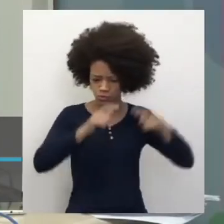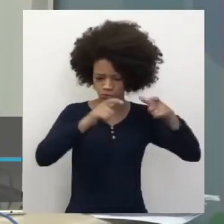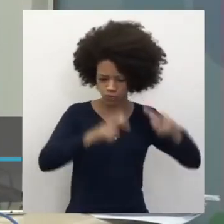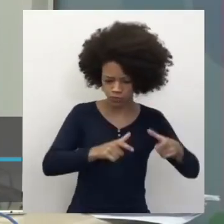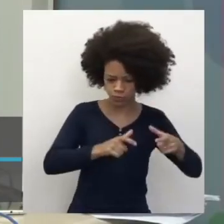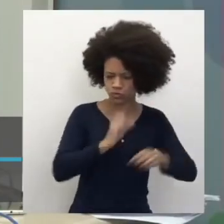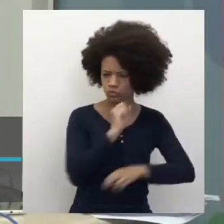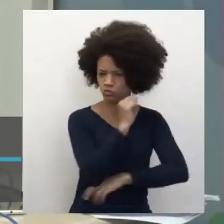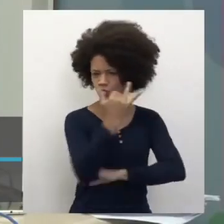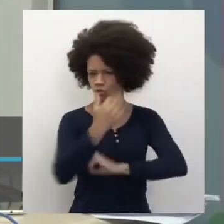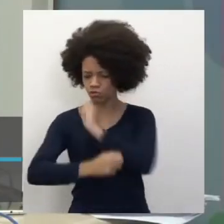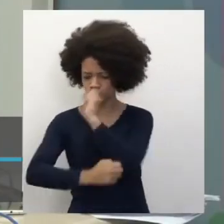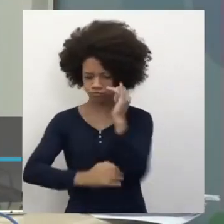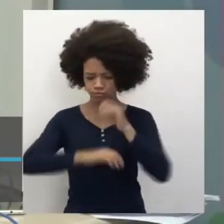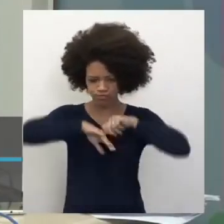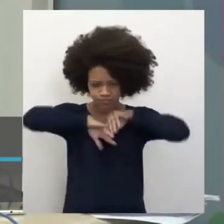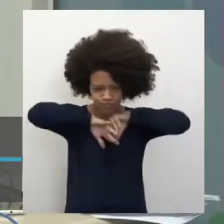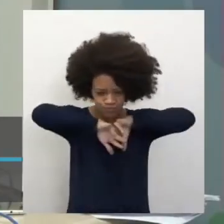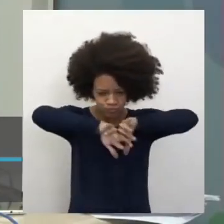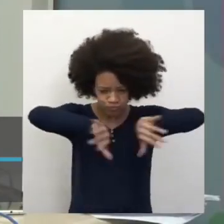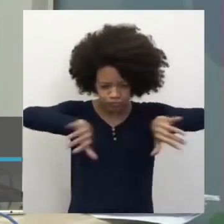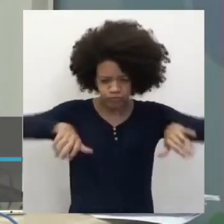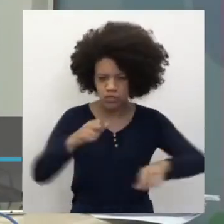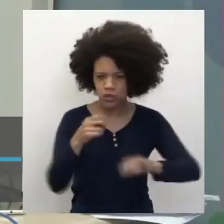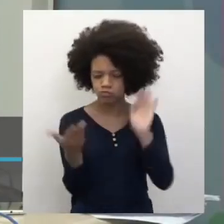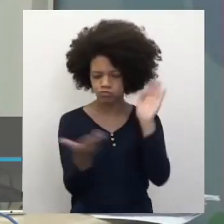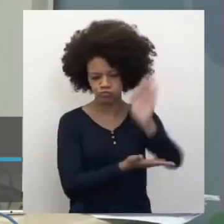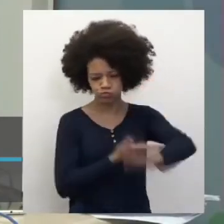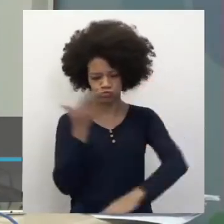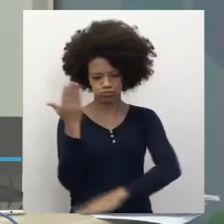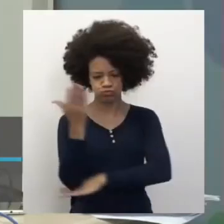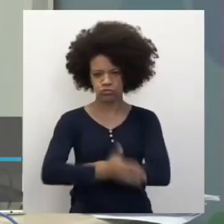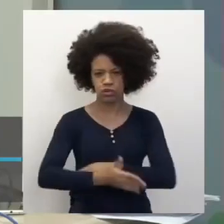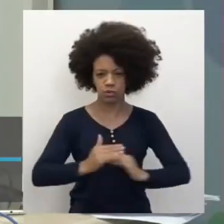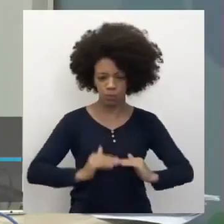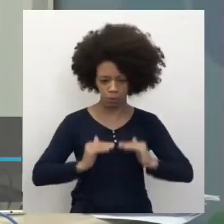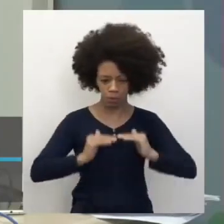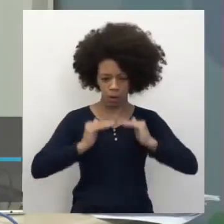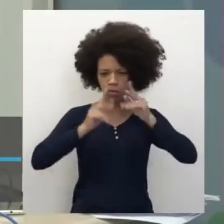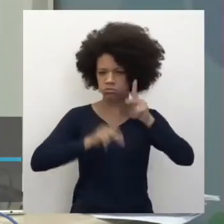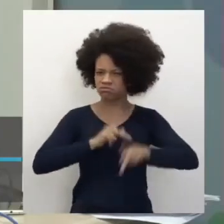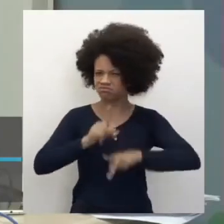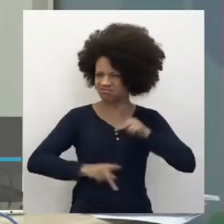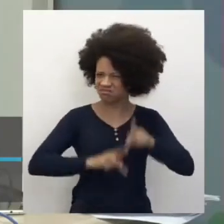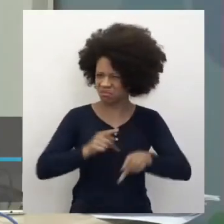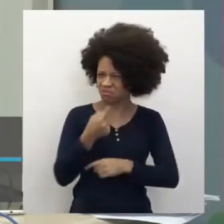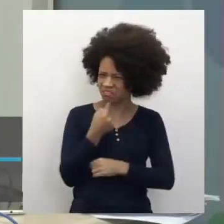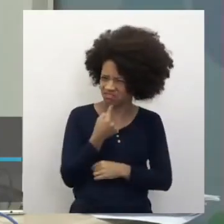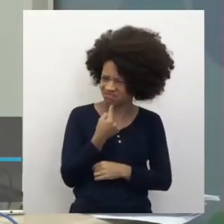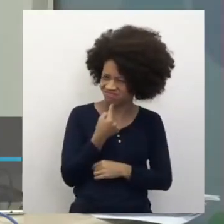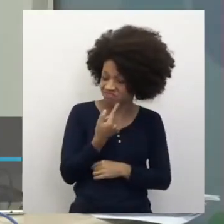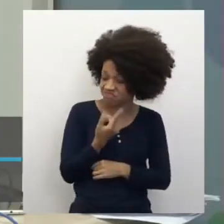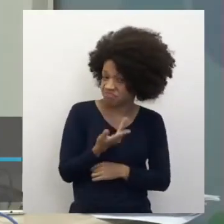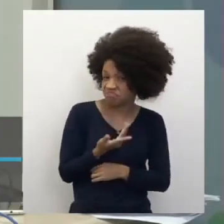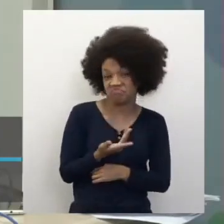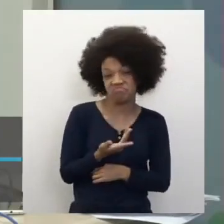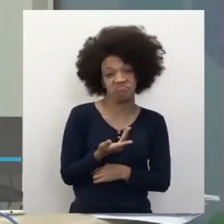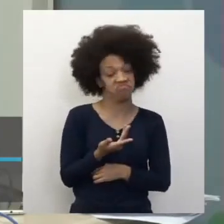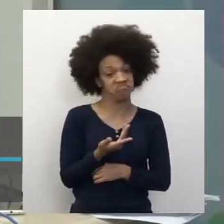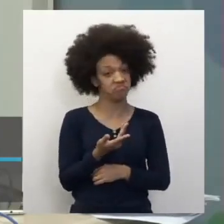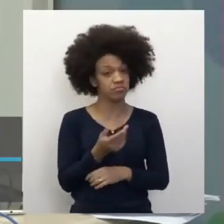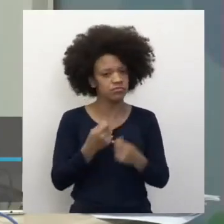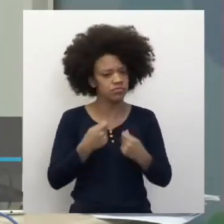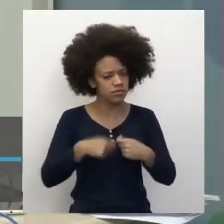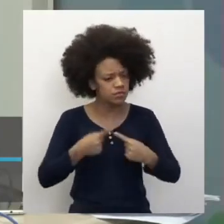da floresta, uma parte da cultura, uma parte da nossa fauna, da flora, e derrubar? Enfim, isso aí é